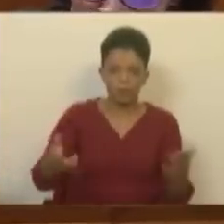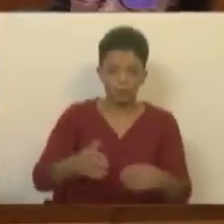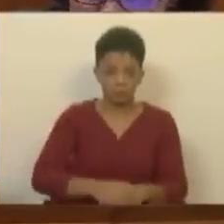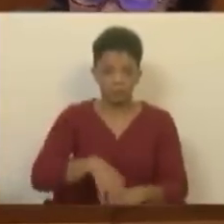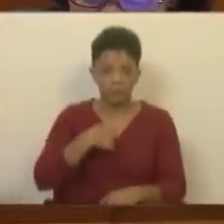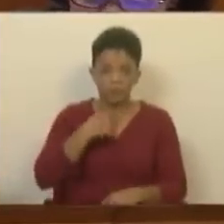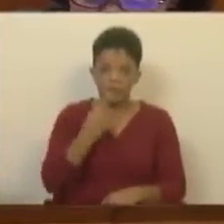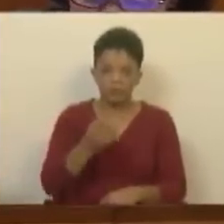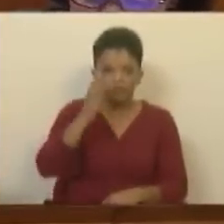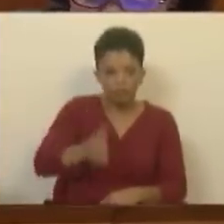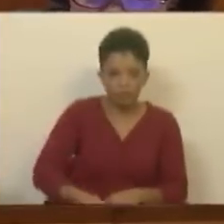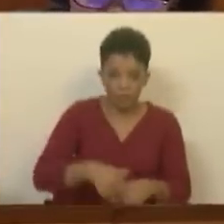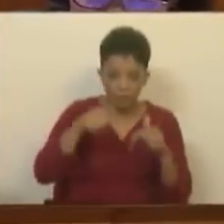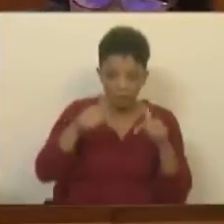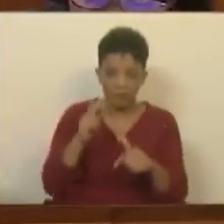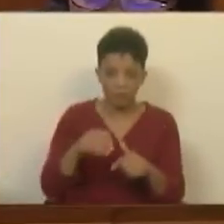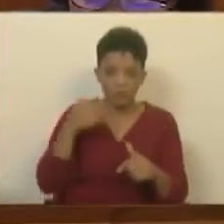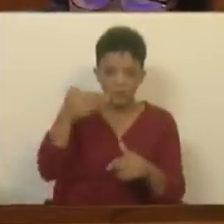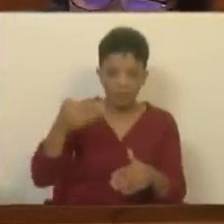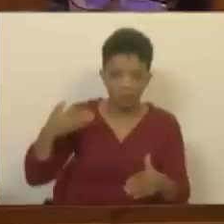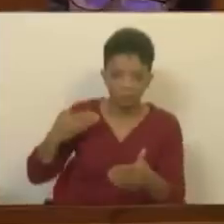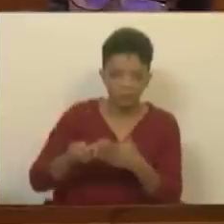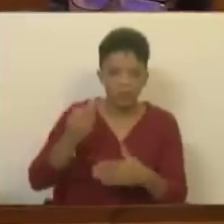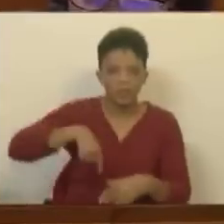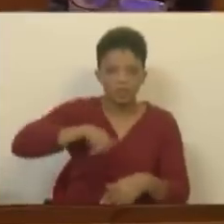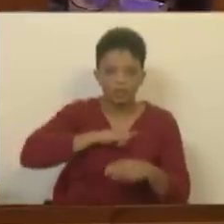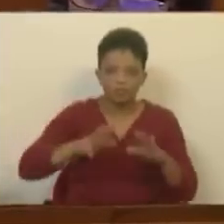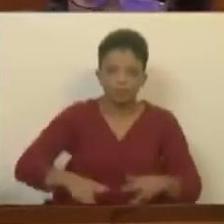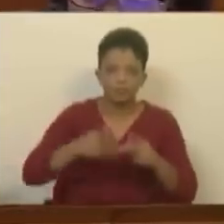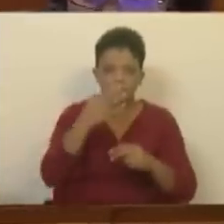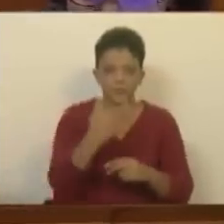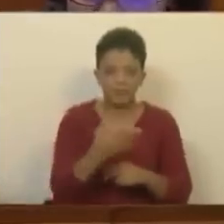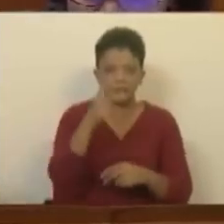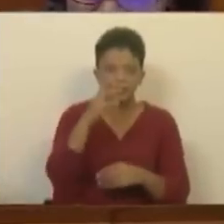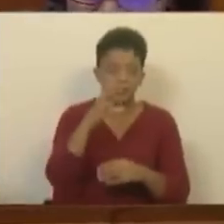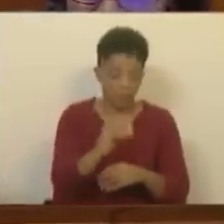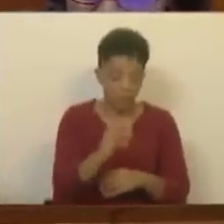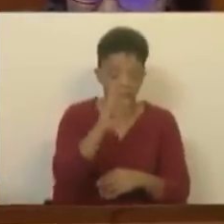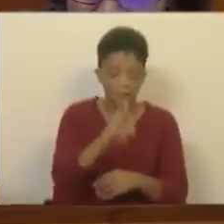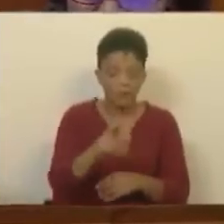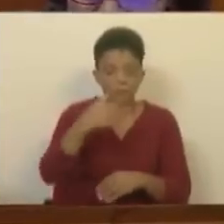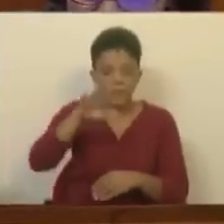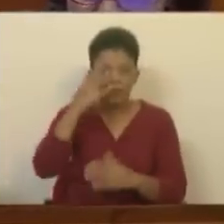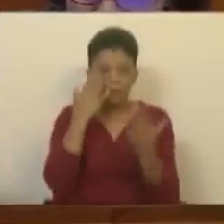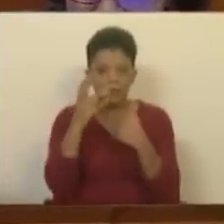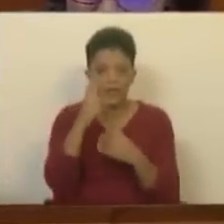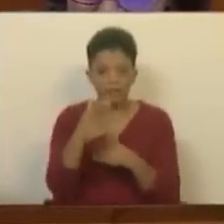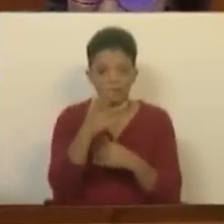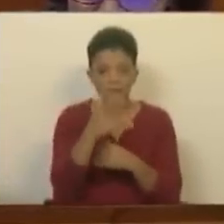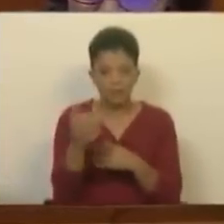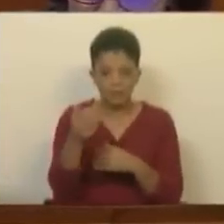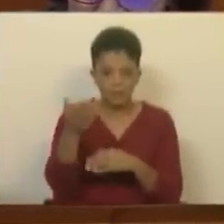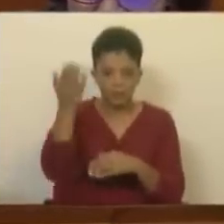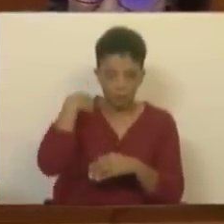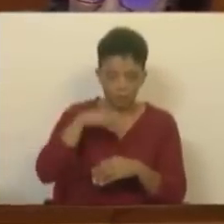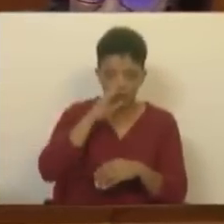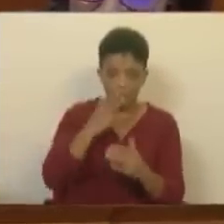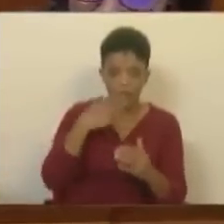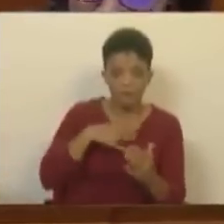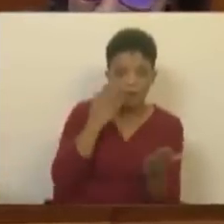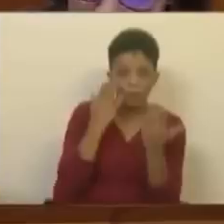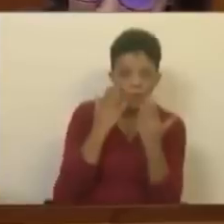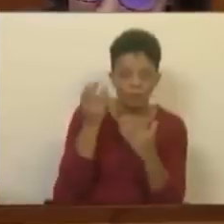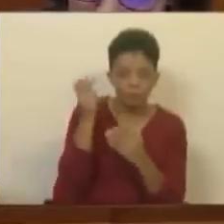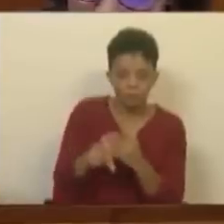dizer neste 7 anos nós conhecemos 10 vezes mais do que nos 15 anos anteriores e se quiser comprar